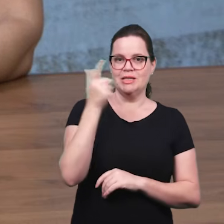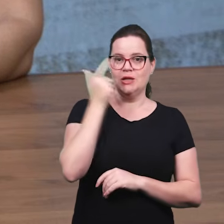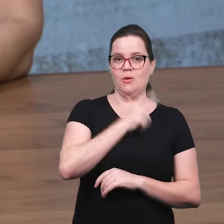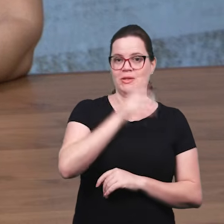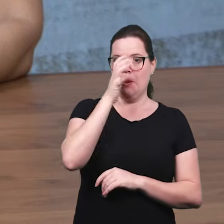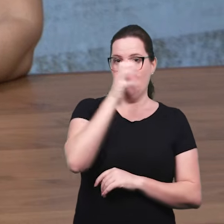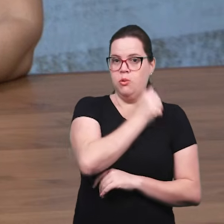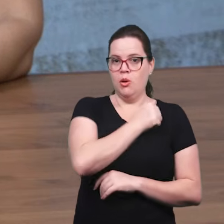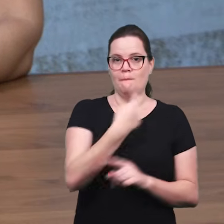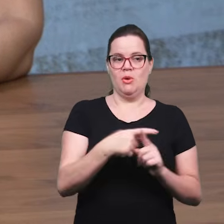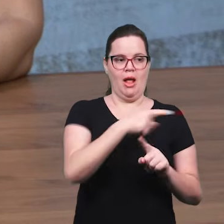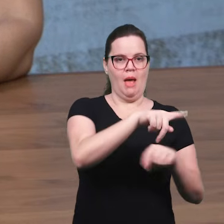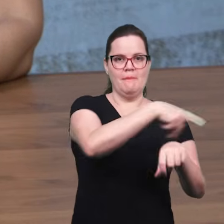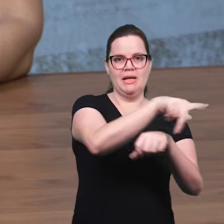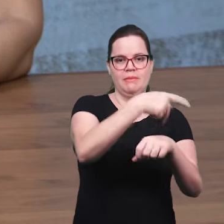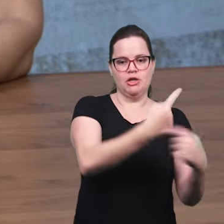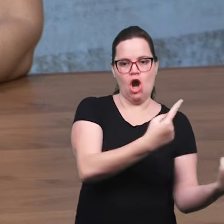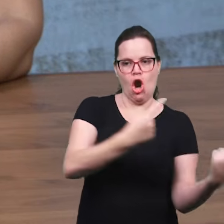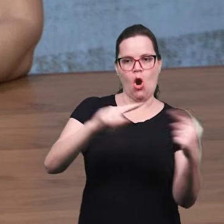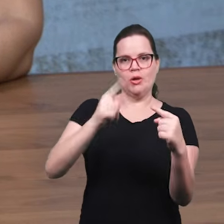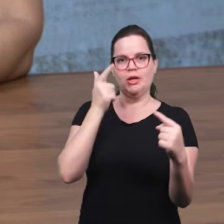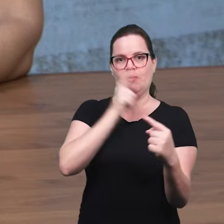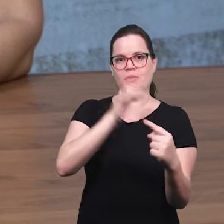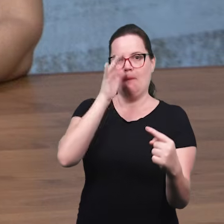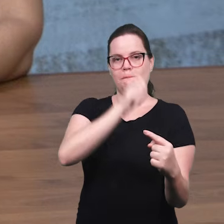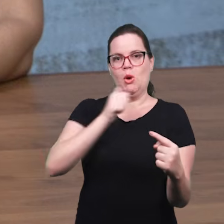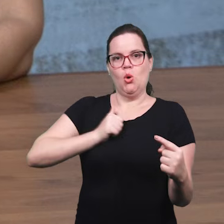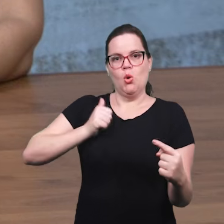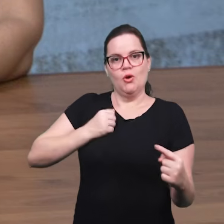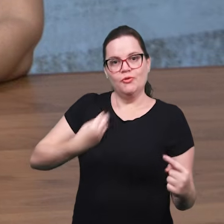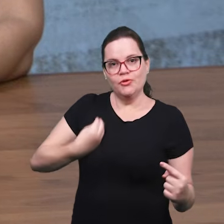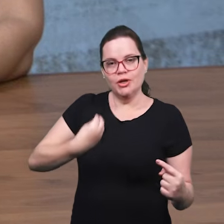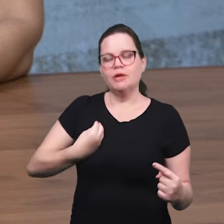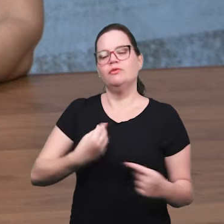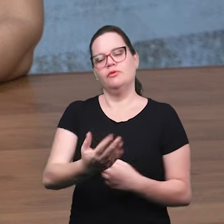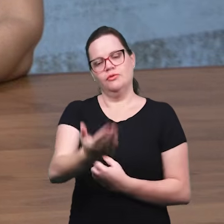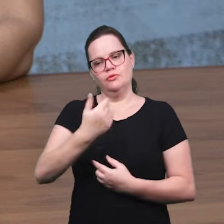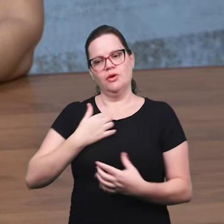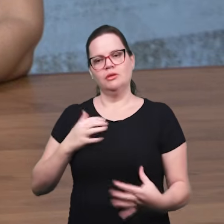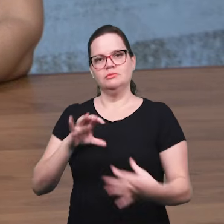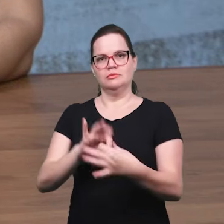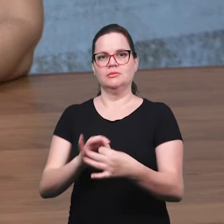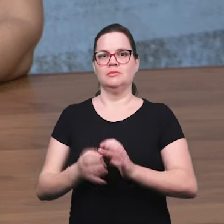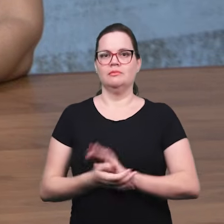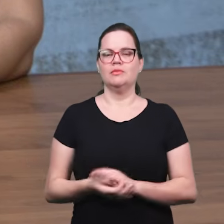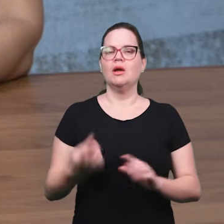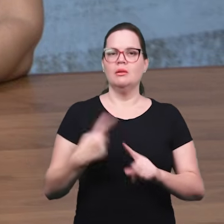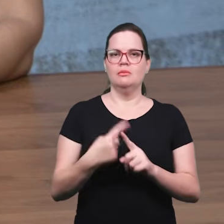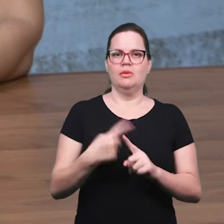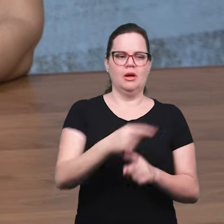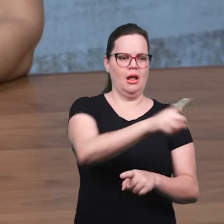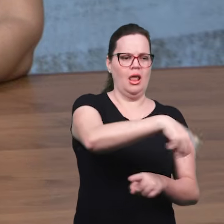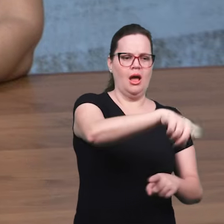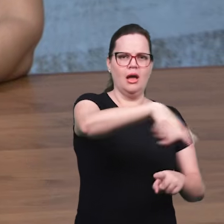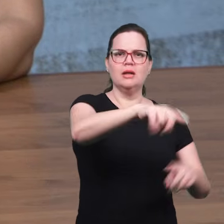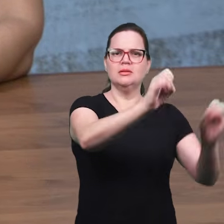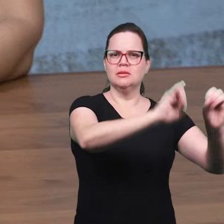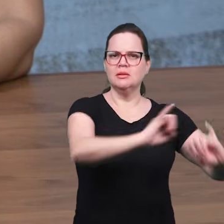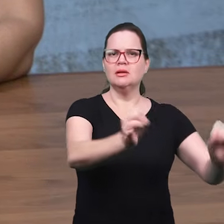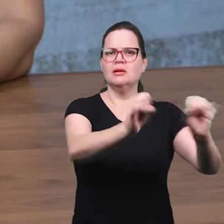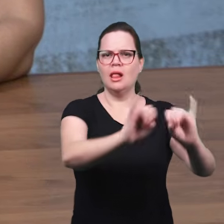das nações. Nada sabem os que conduzem em procissão as suas imagens de